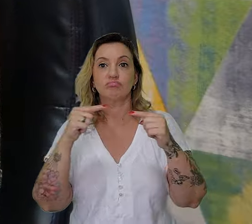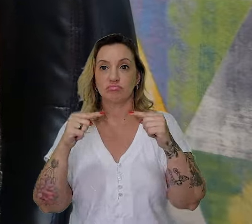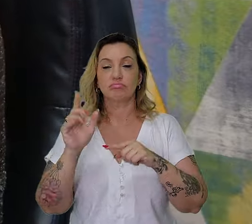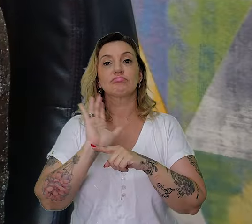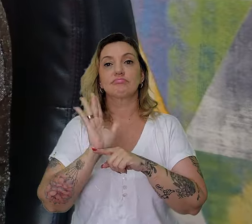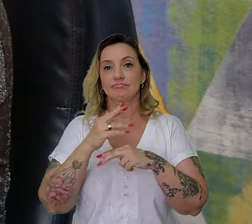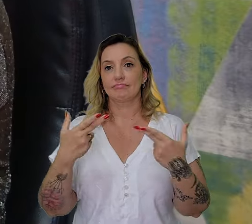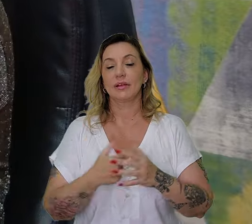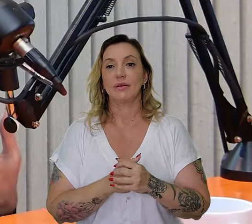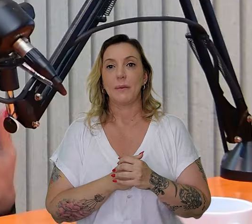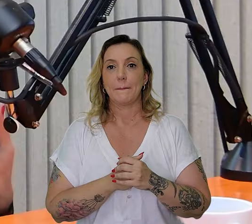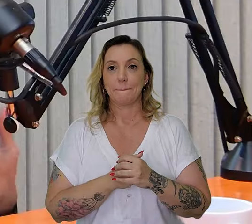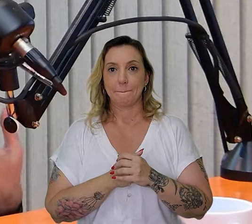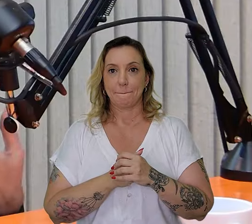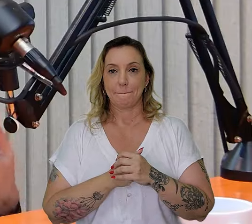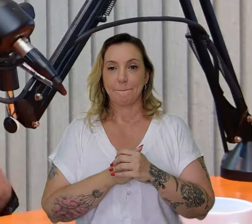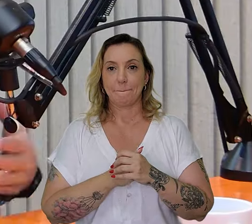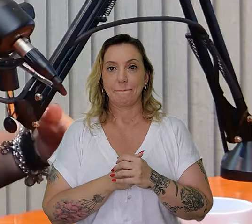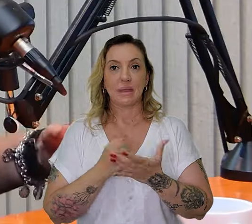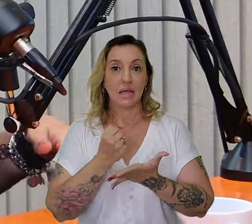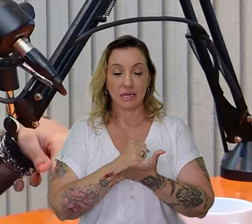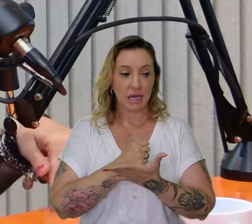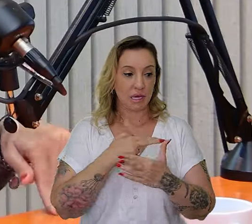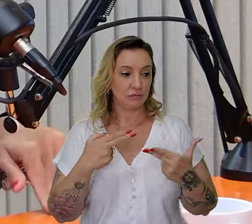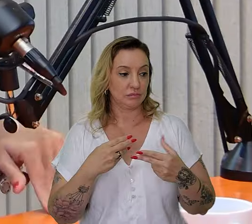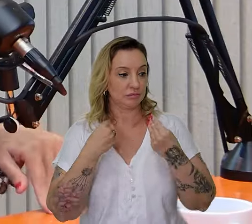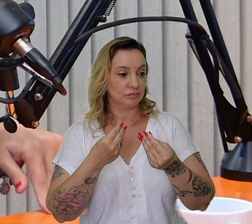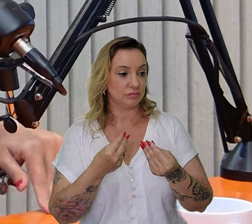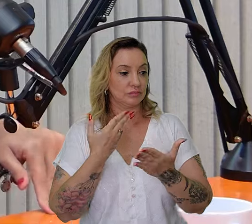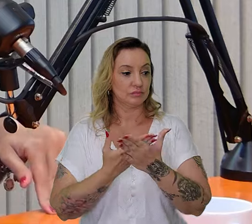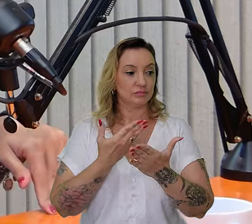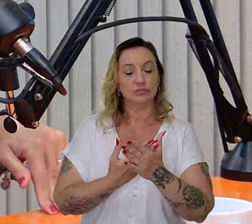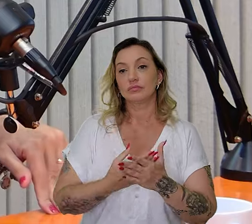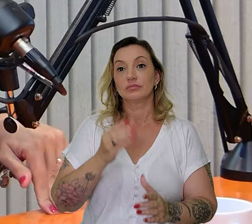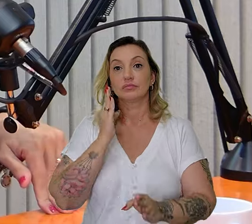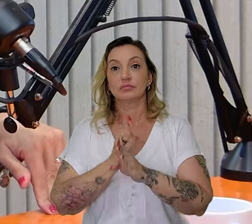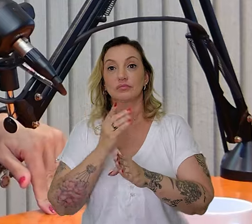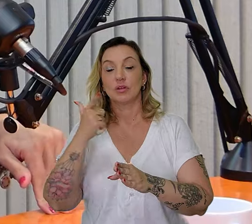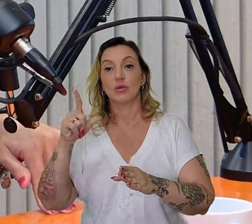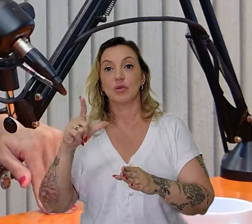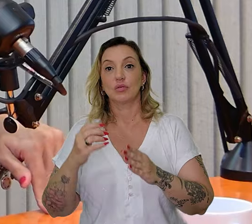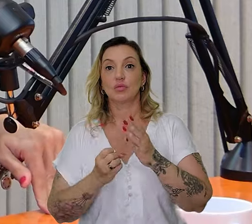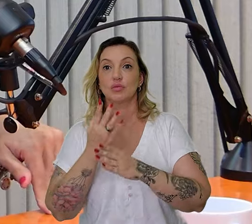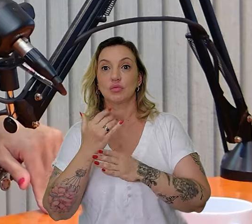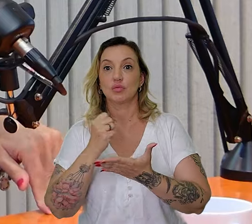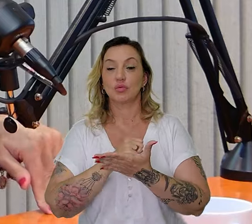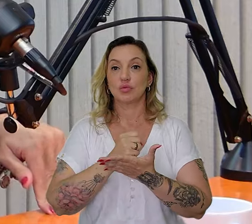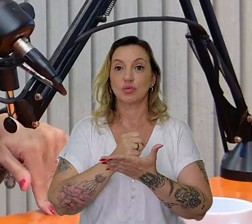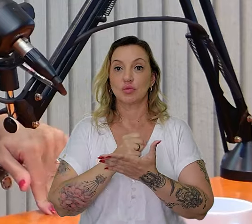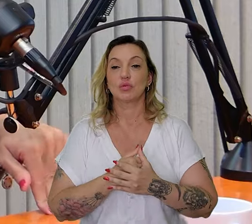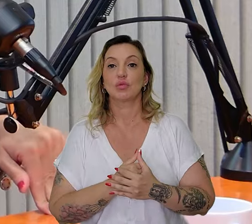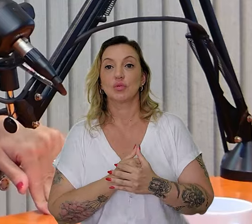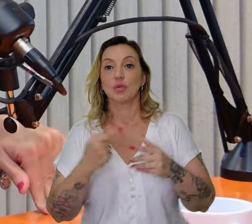serviço tudo né com games tem que entregar seu O jogo tem que ser ah descobrimos que o outro estúdio vai lançar o jogo concorrente do nosso tal data a gente tem que